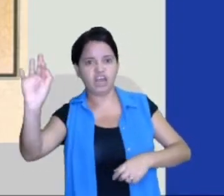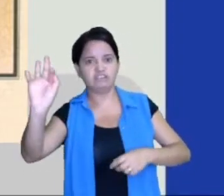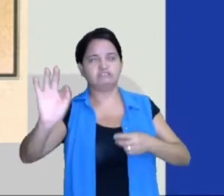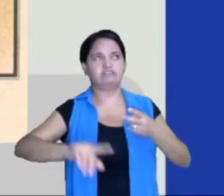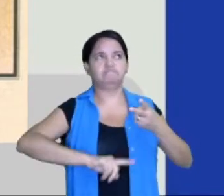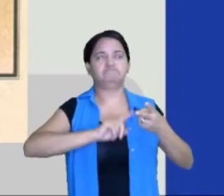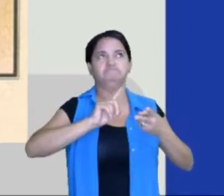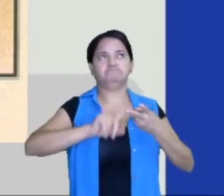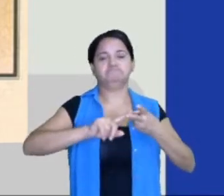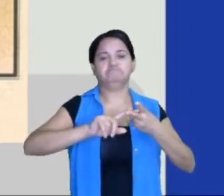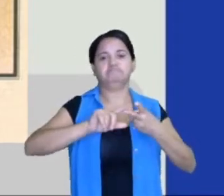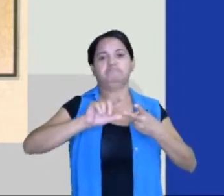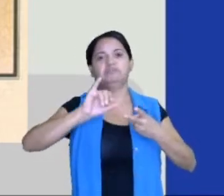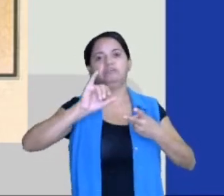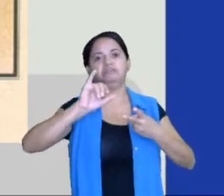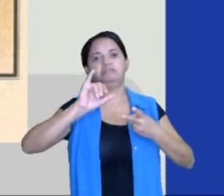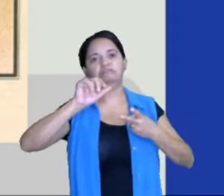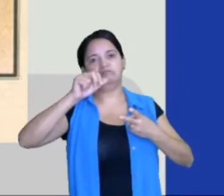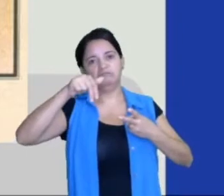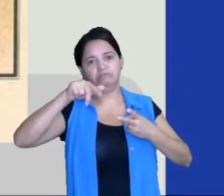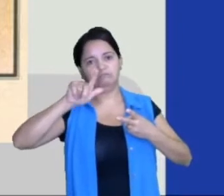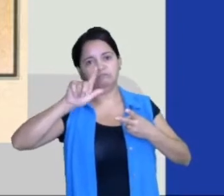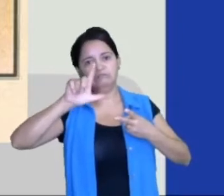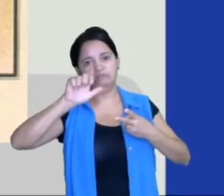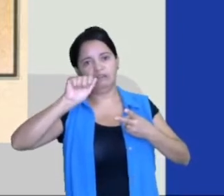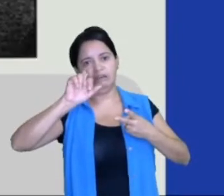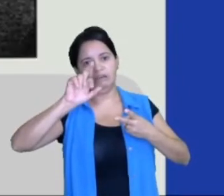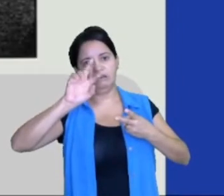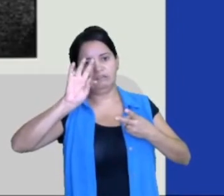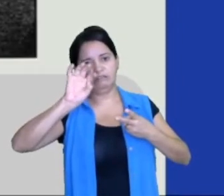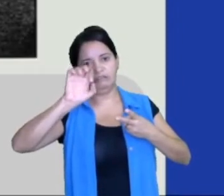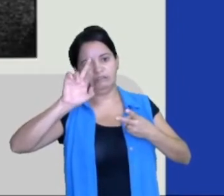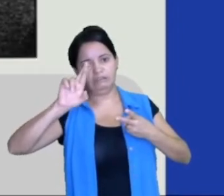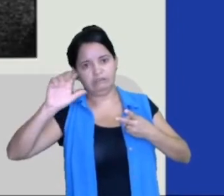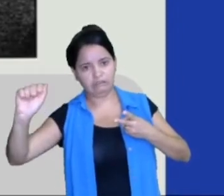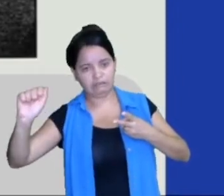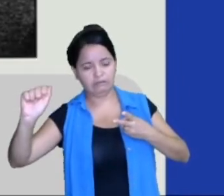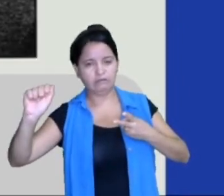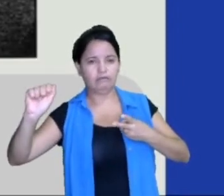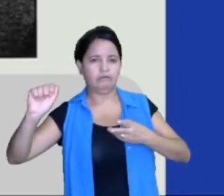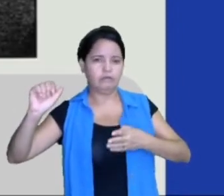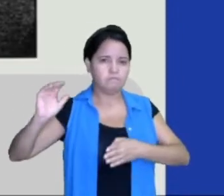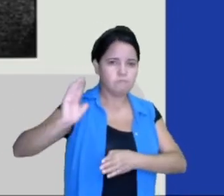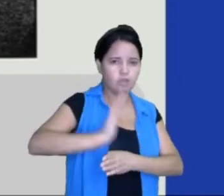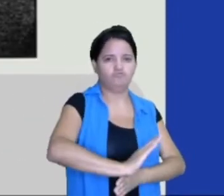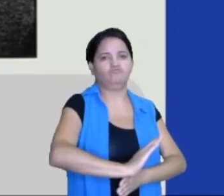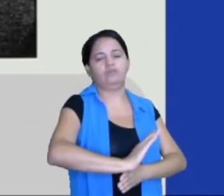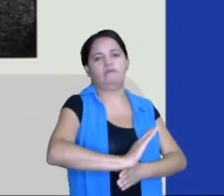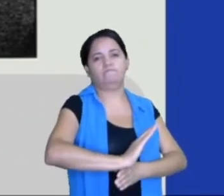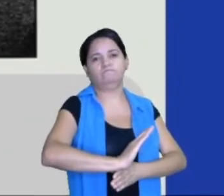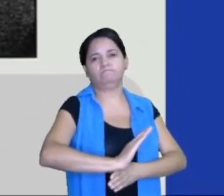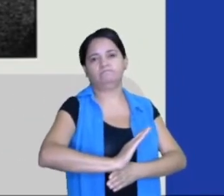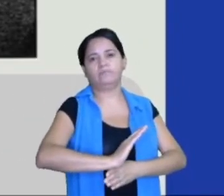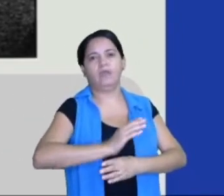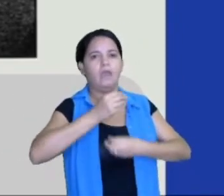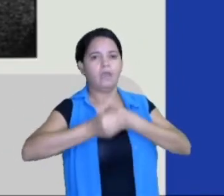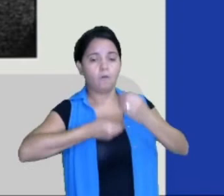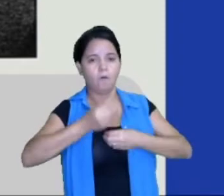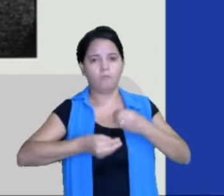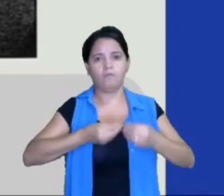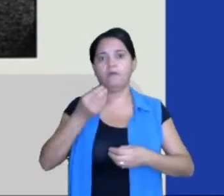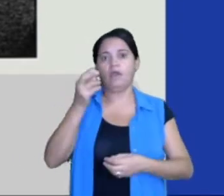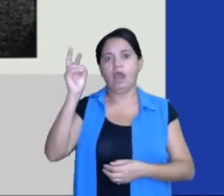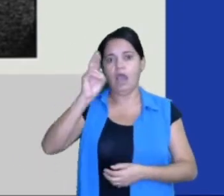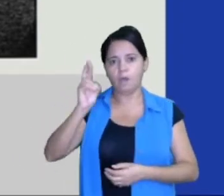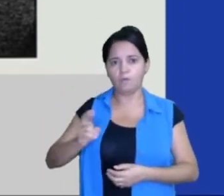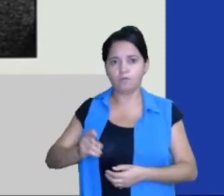processo industrial. E agora, a Rússia, de forma repentina, queria promover